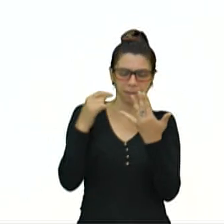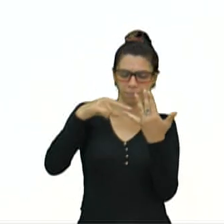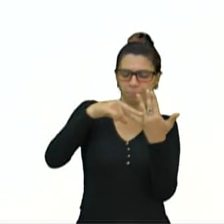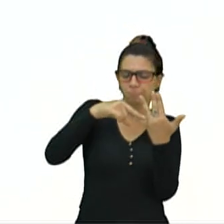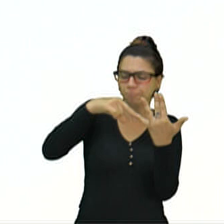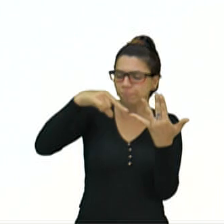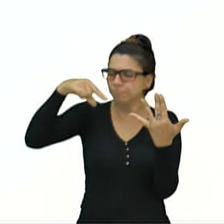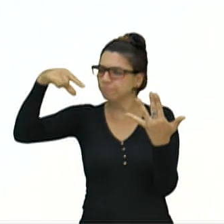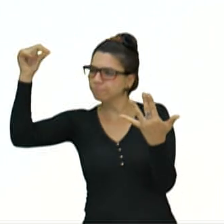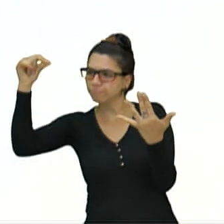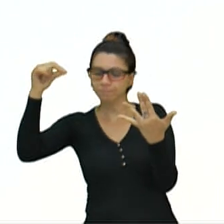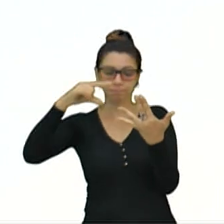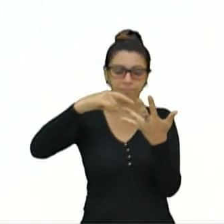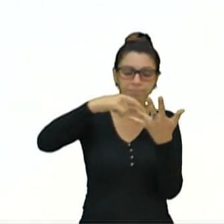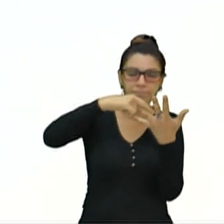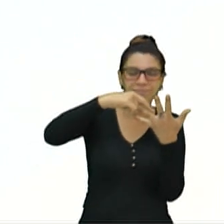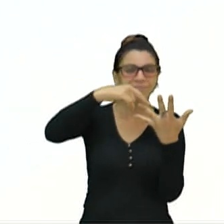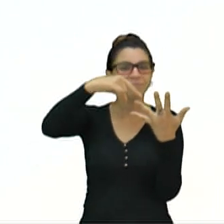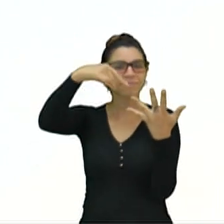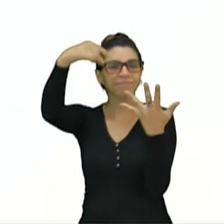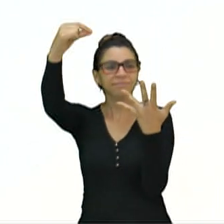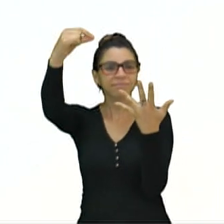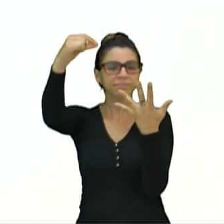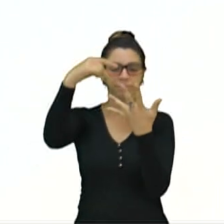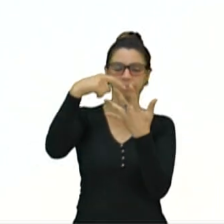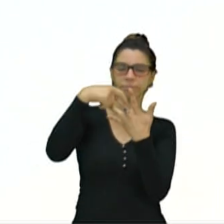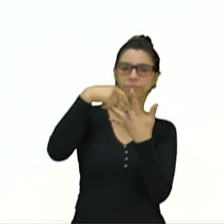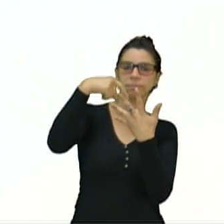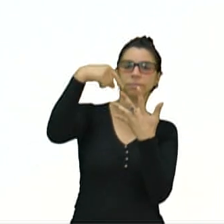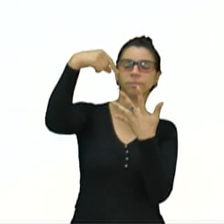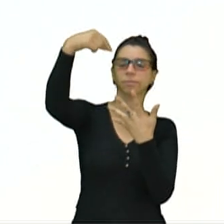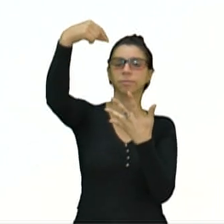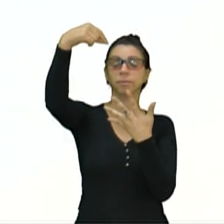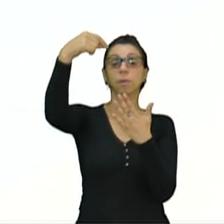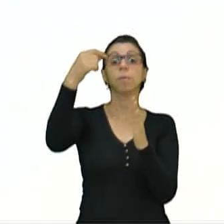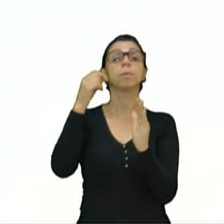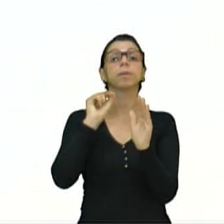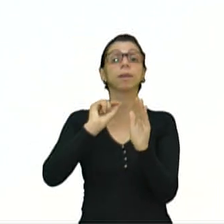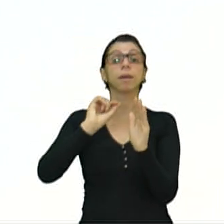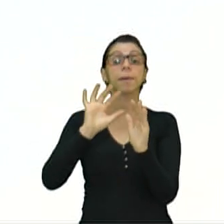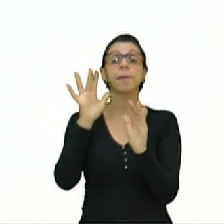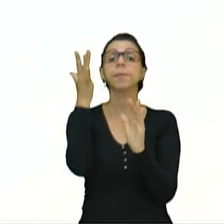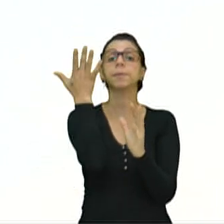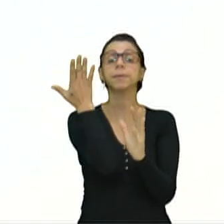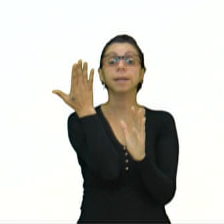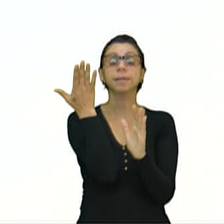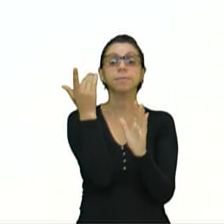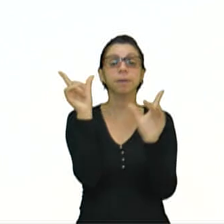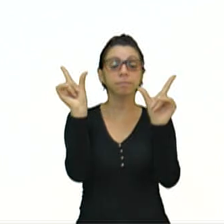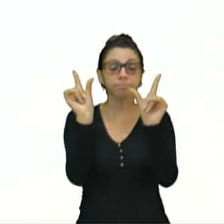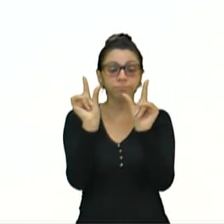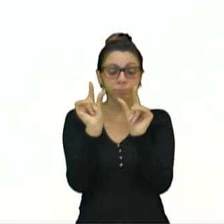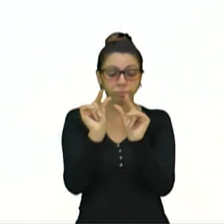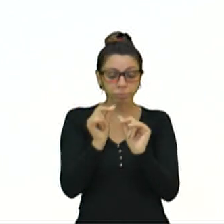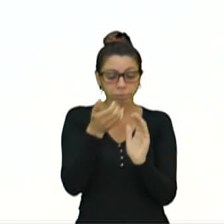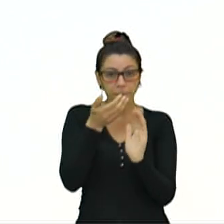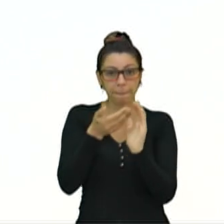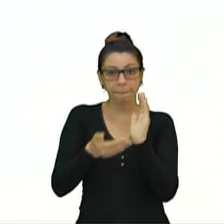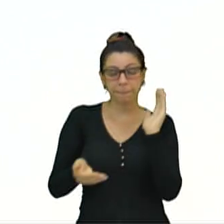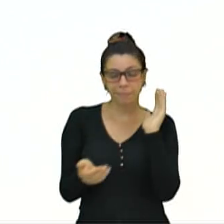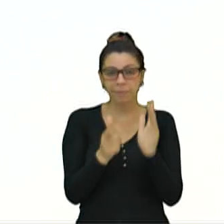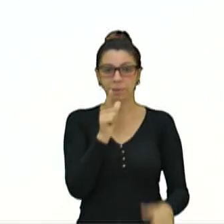fininha. Isso acontece para diminuir a perda de água desse tipo de planta, pela evaporação.